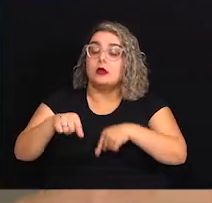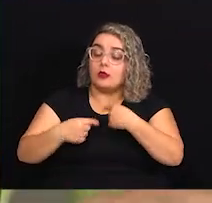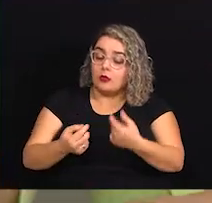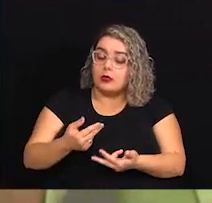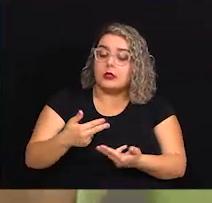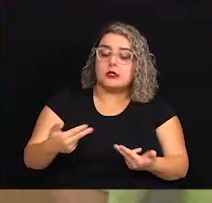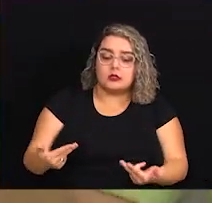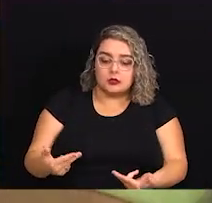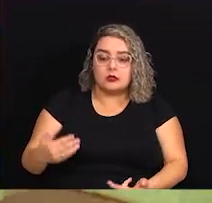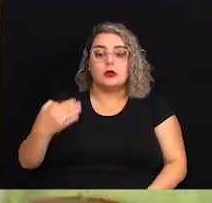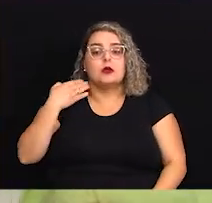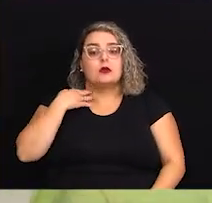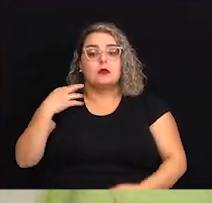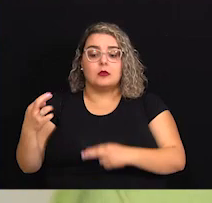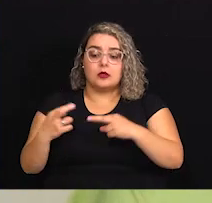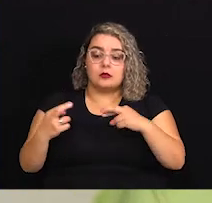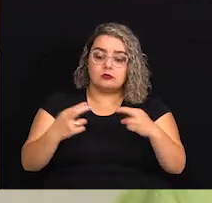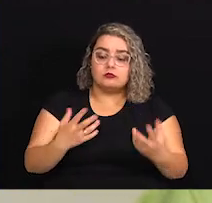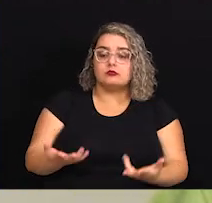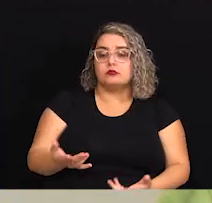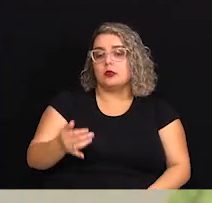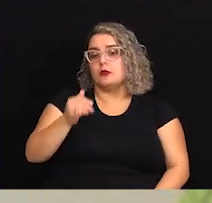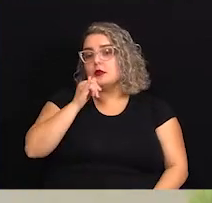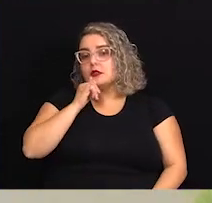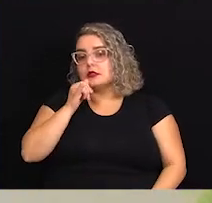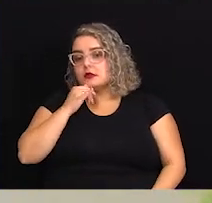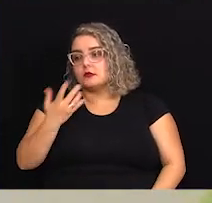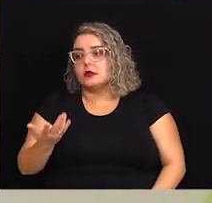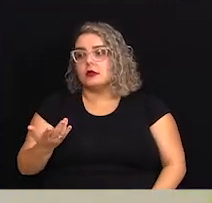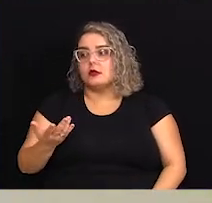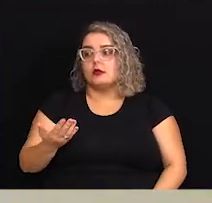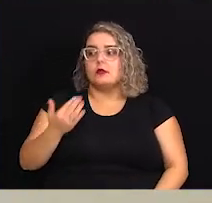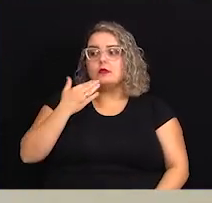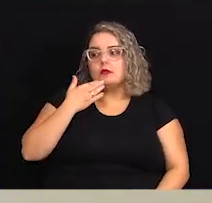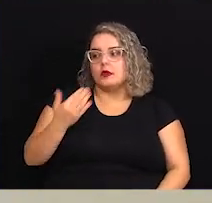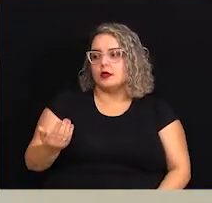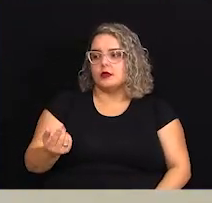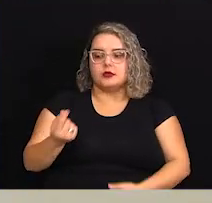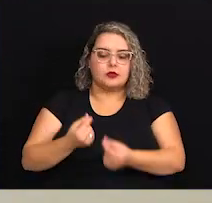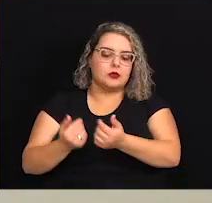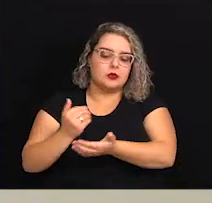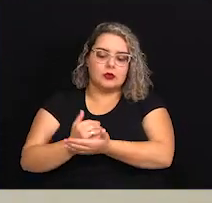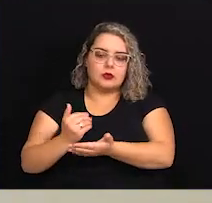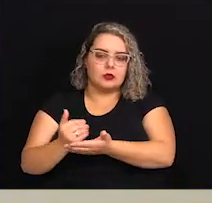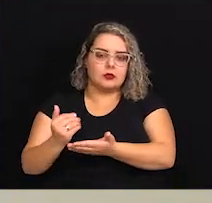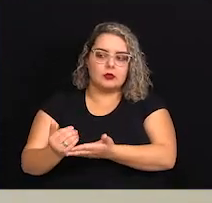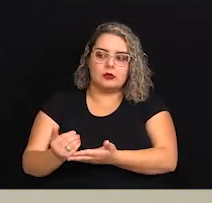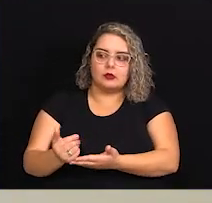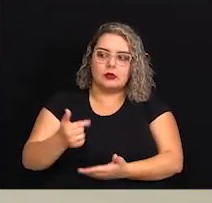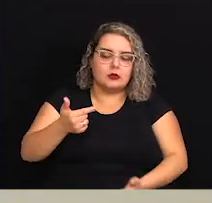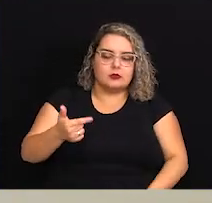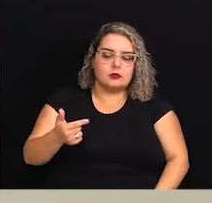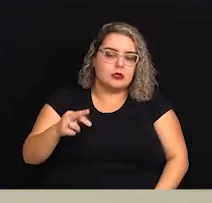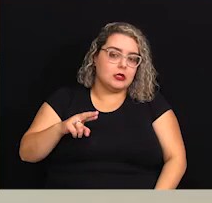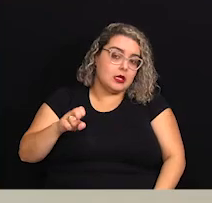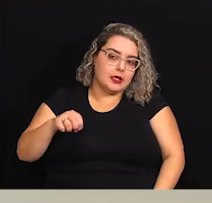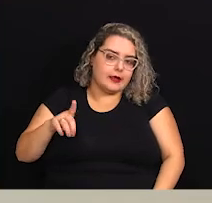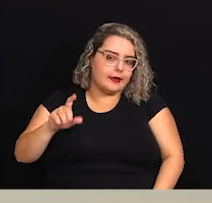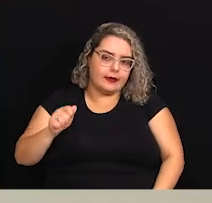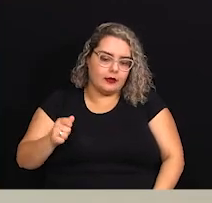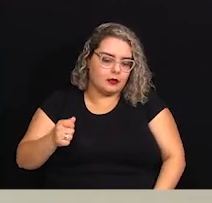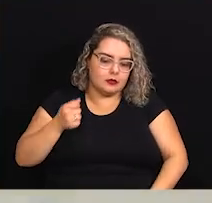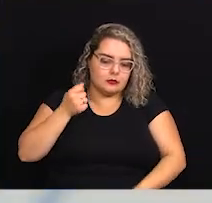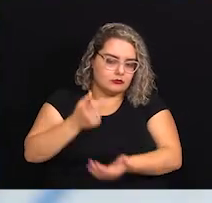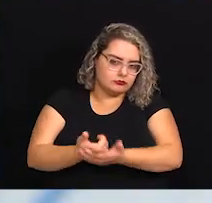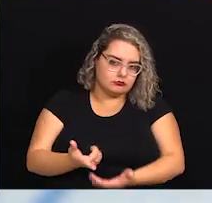Existem outros fatores que os bancos vão analisar. Então, às vezes, assim, eu pedi um valor de empréstimo que não cabe na minha renda. E o banco,